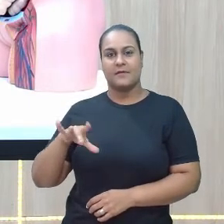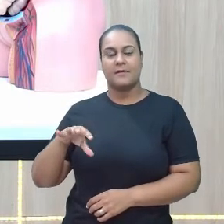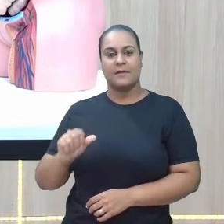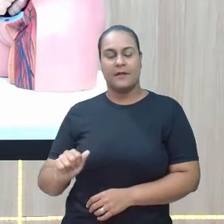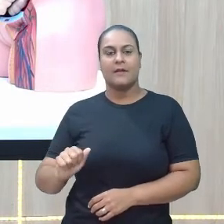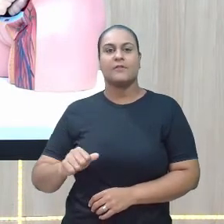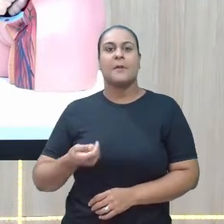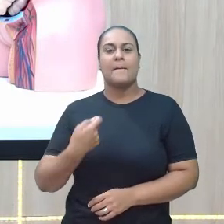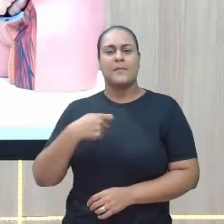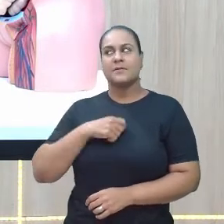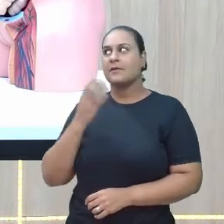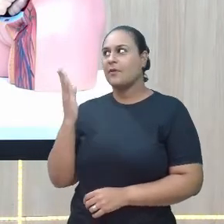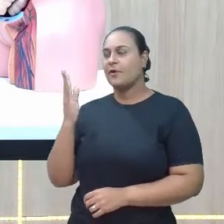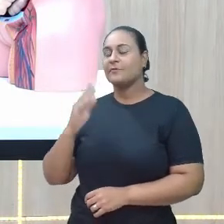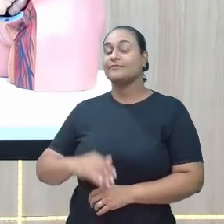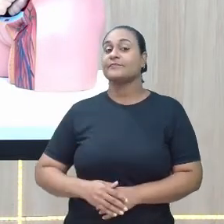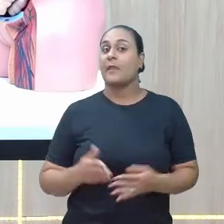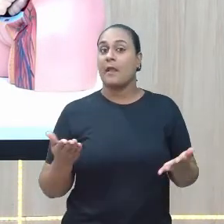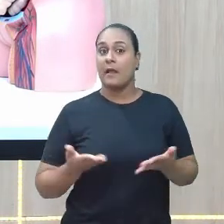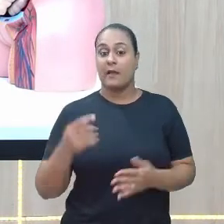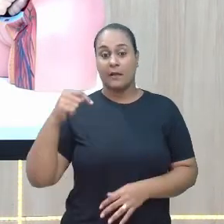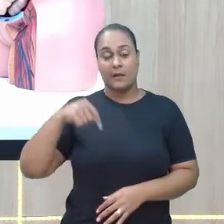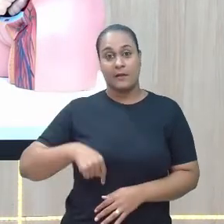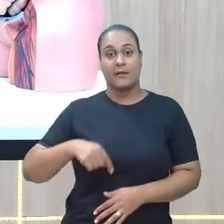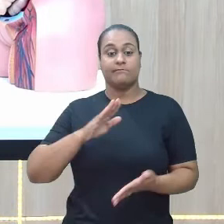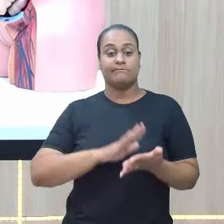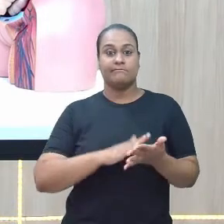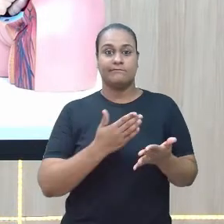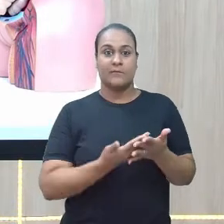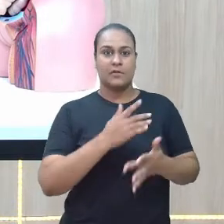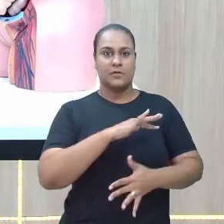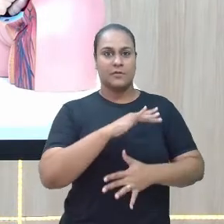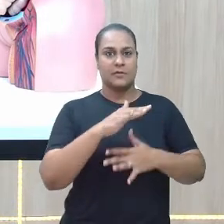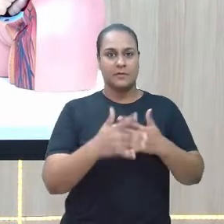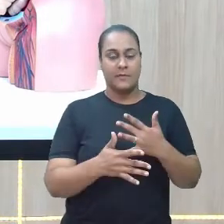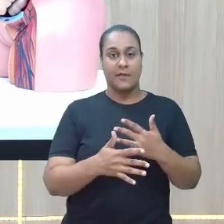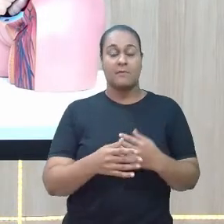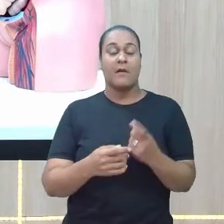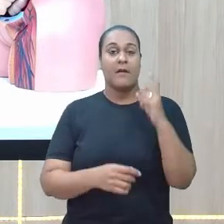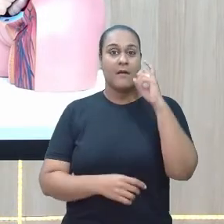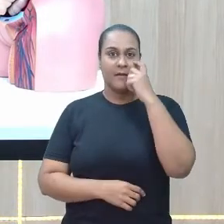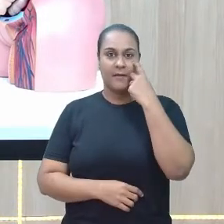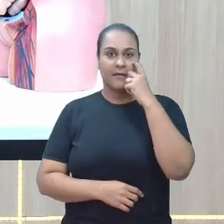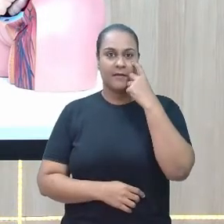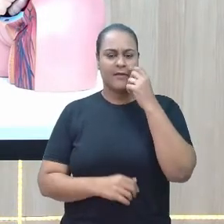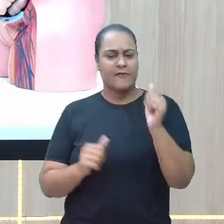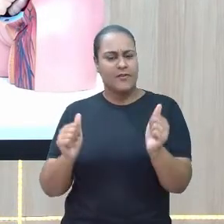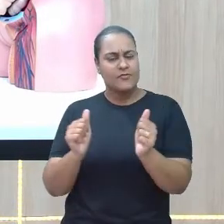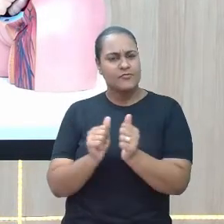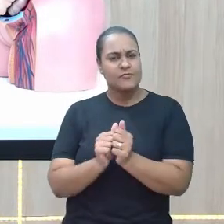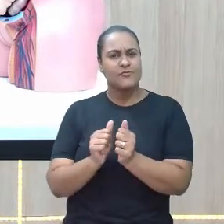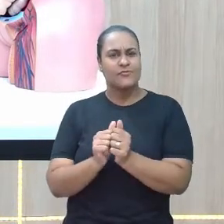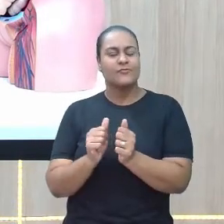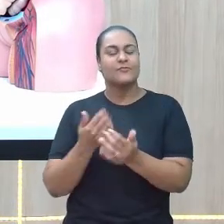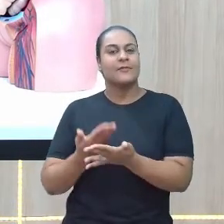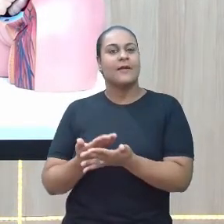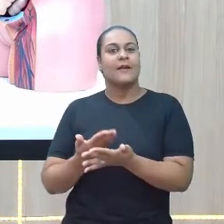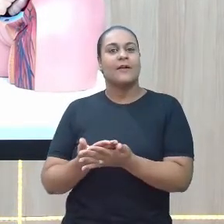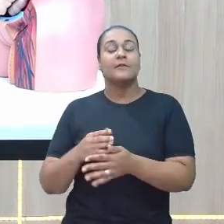Estou aqui também com a intérprete de Libras, Elaine, que vai conosco nessa viagem de conhecimento. Hoje vamos